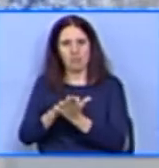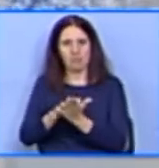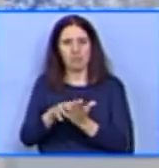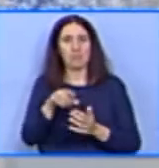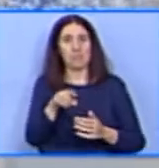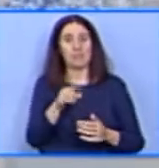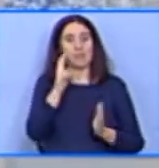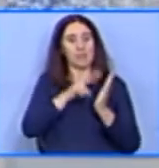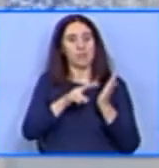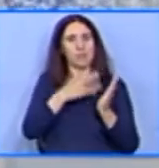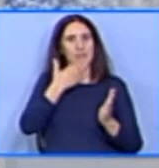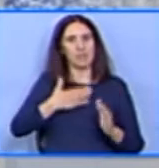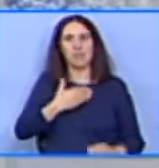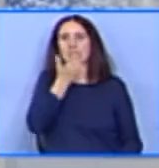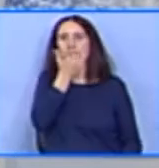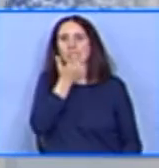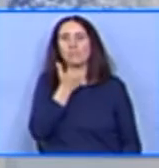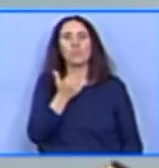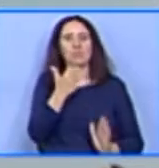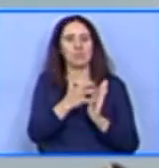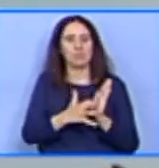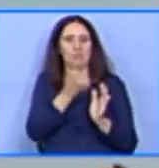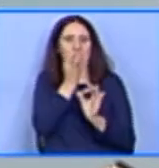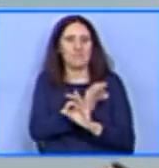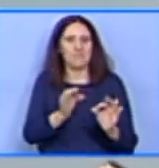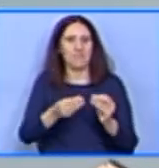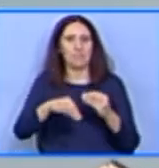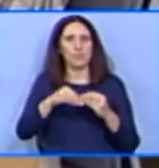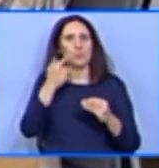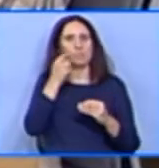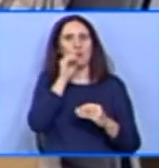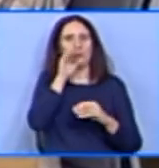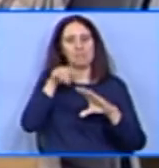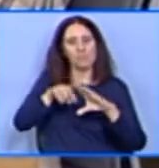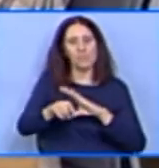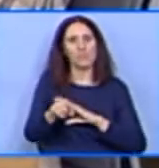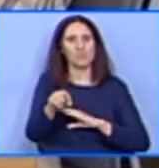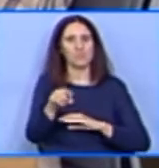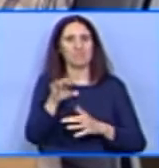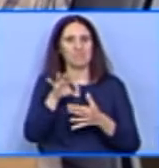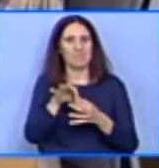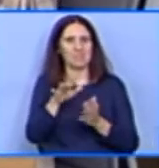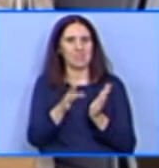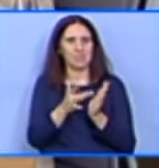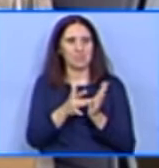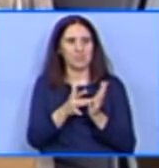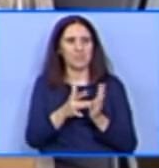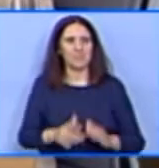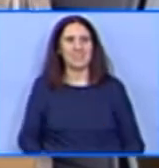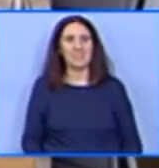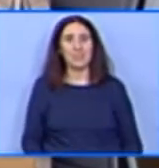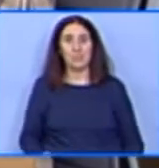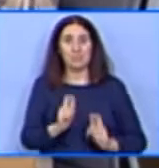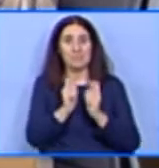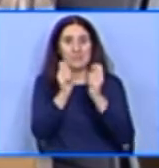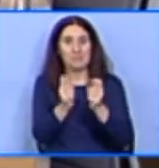o prazer da leitura, porque são textos lindíssimos, mas também ir aprofundando o conhecimento a esse próprio livro. Se calhar passava-lhe a palavra,